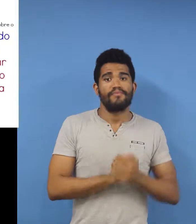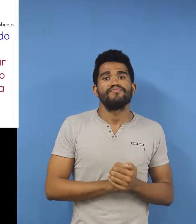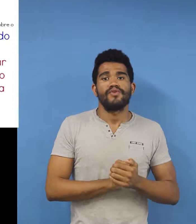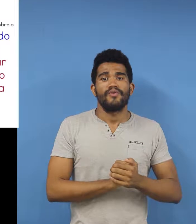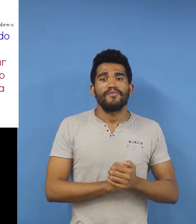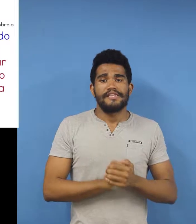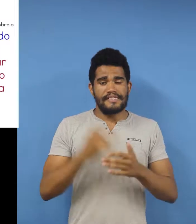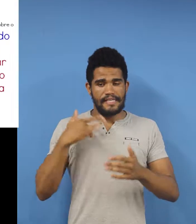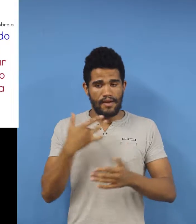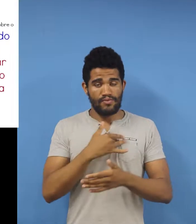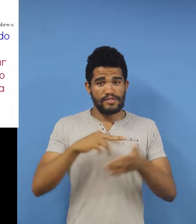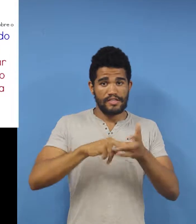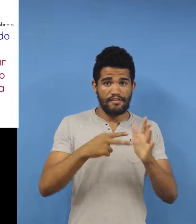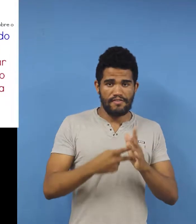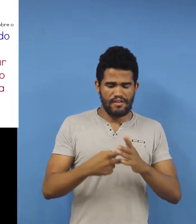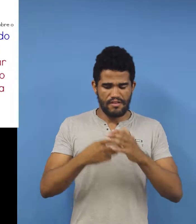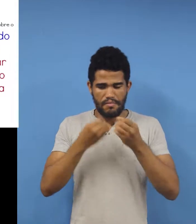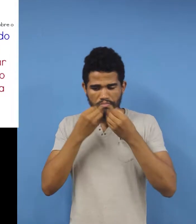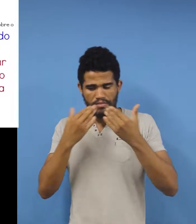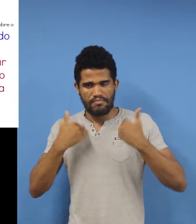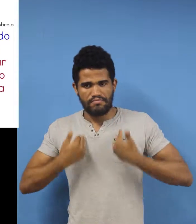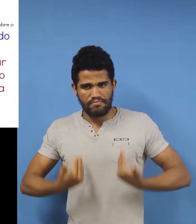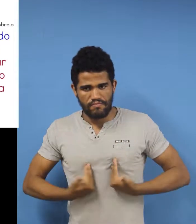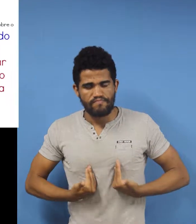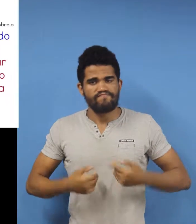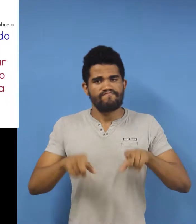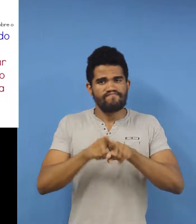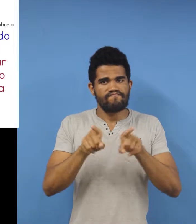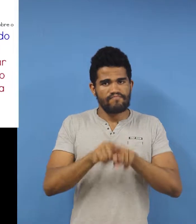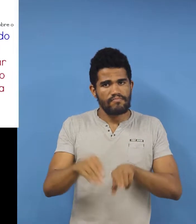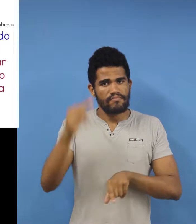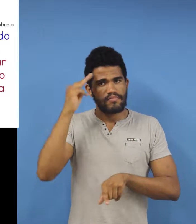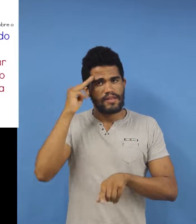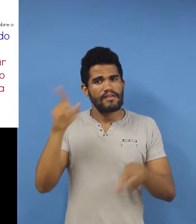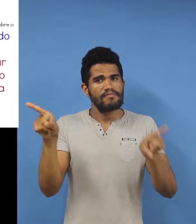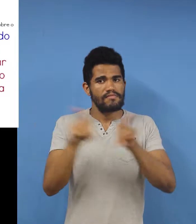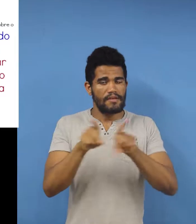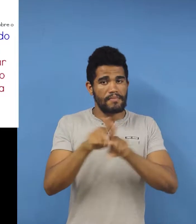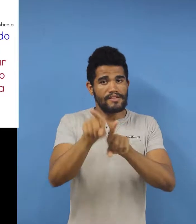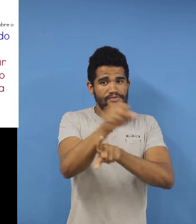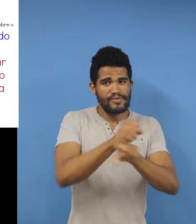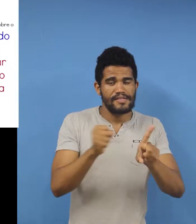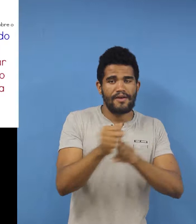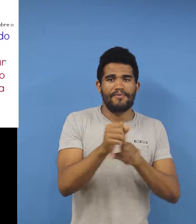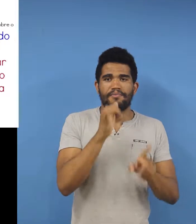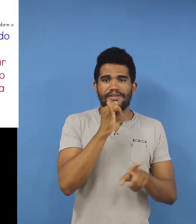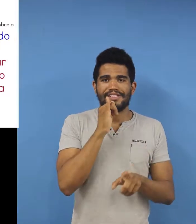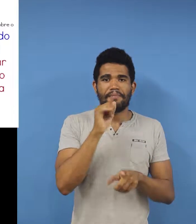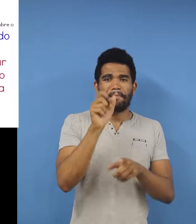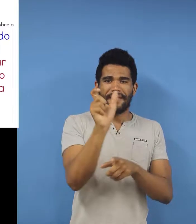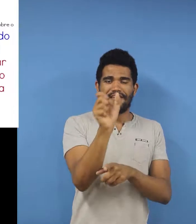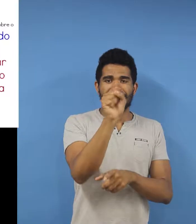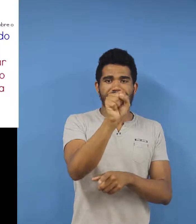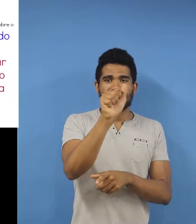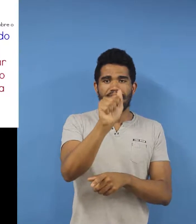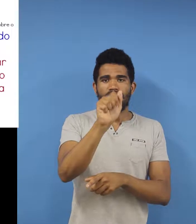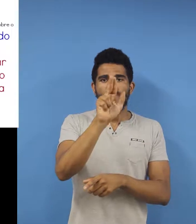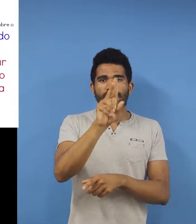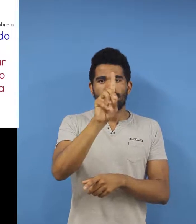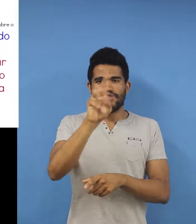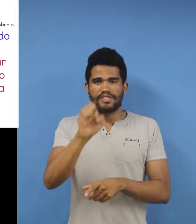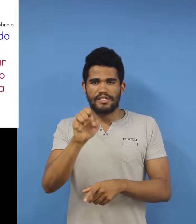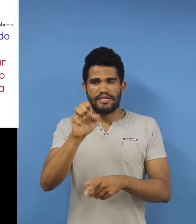da OMS. Olha lá. Um estado completo de bem-estar físico, mental e social. Eu quero deixar muito claro que